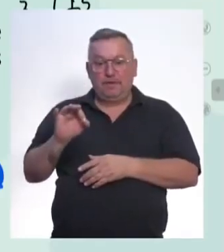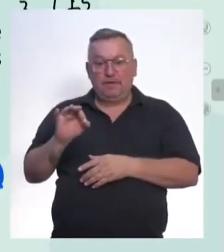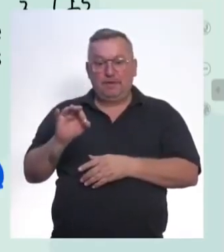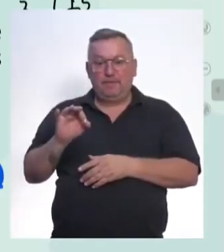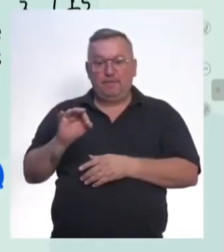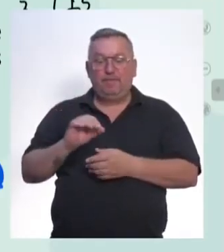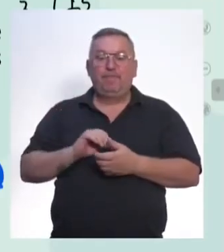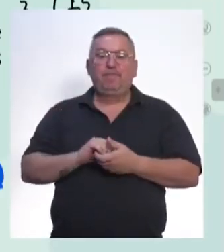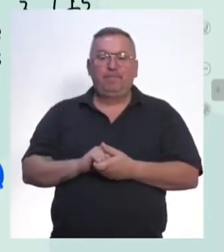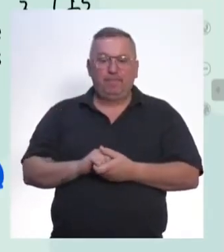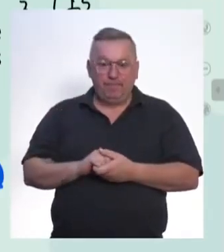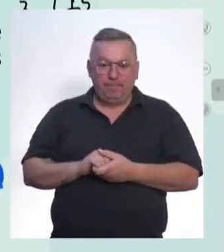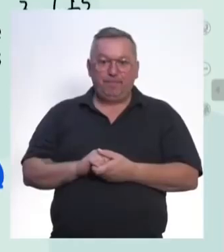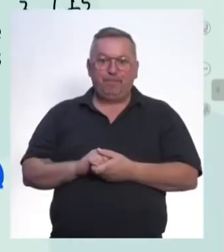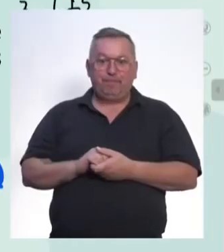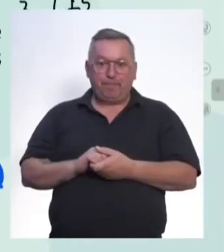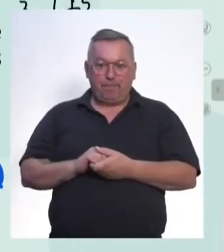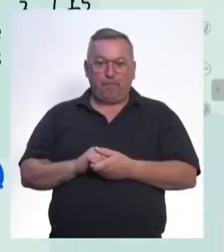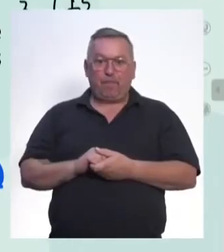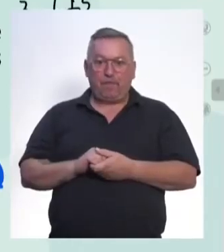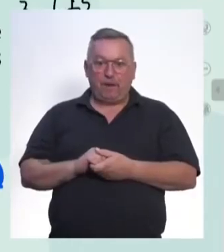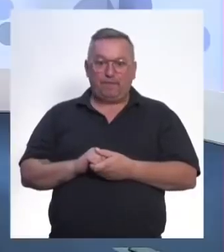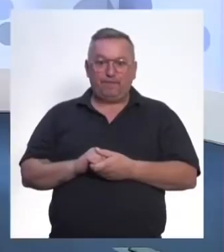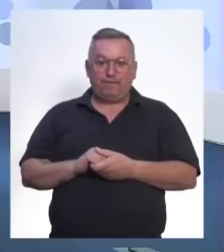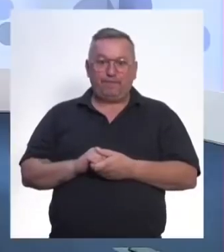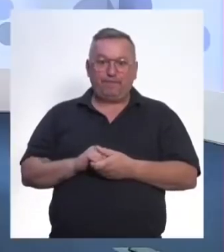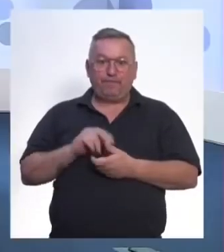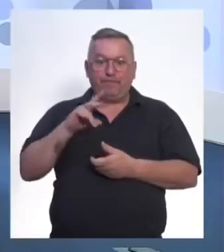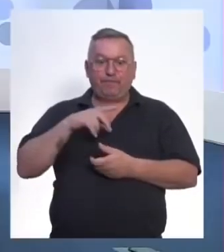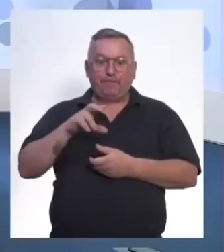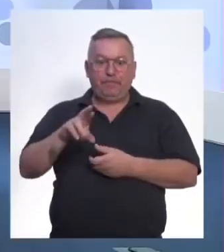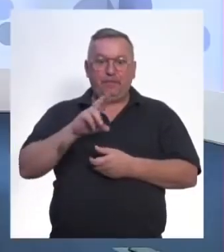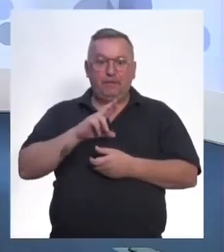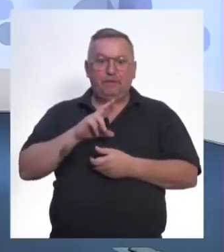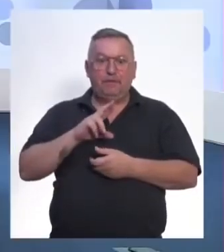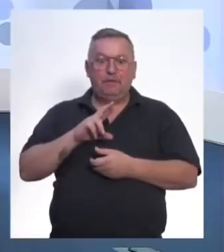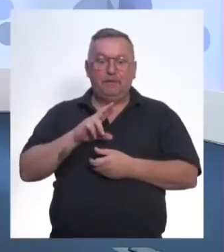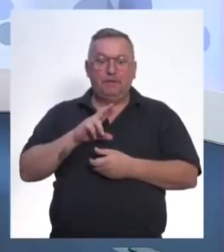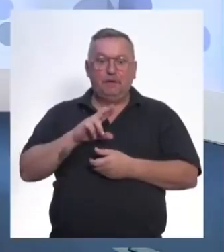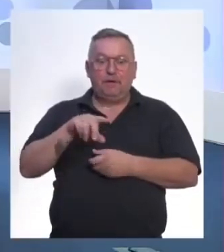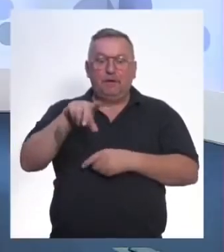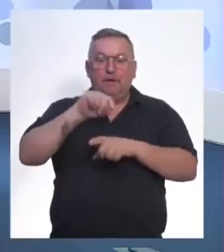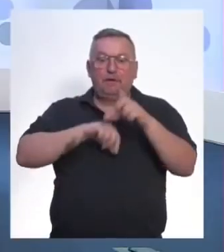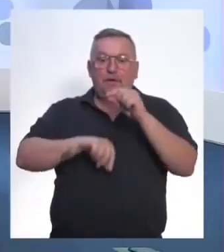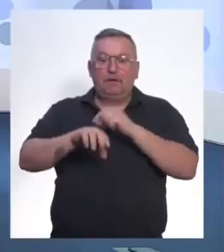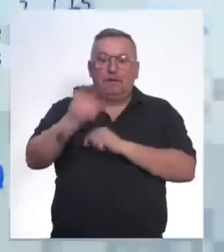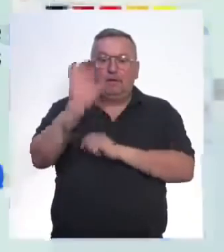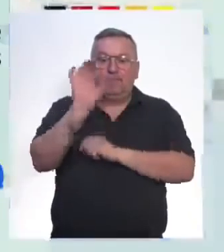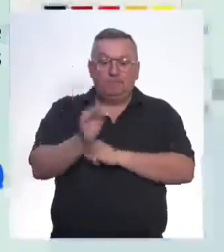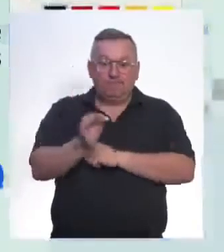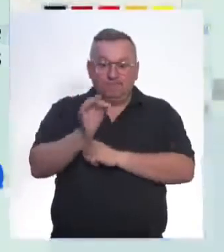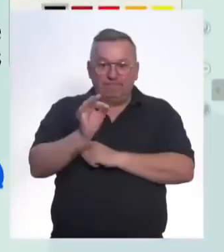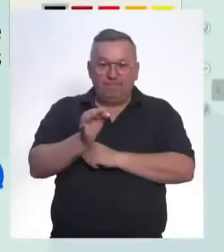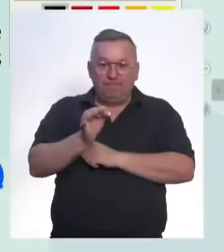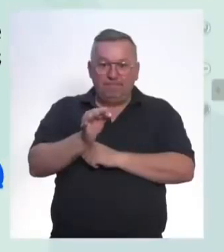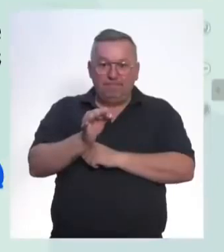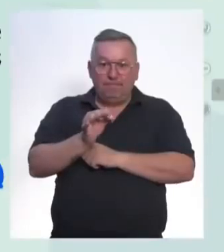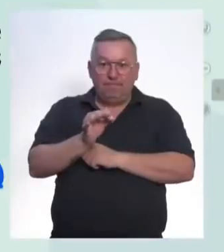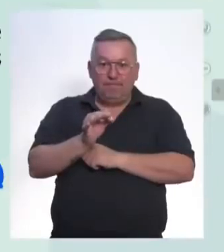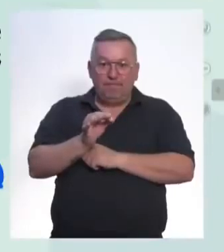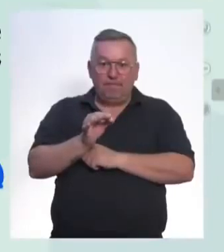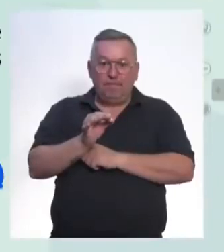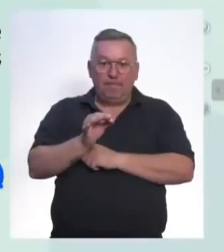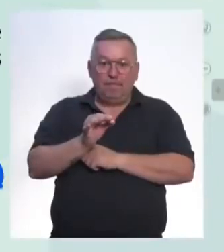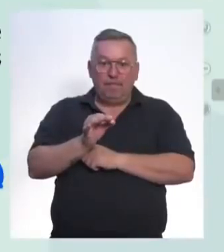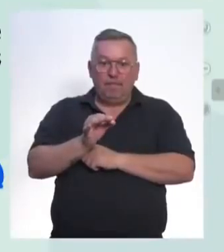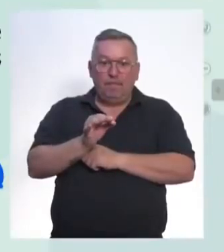nos 20%, tá ok? Vai subir a resposta, portanto, a alternativa correta, gente, a alternativa